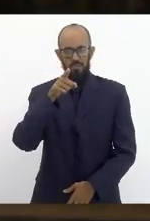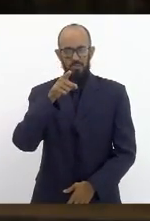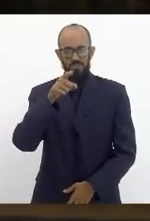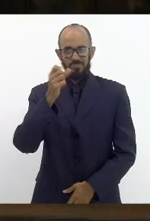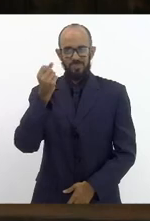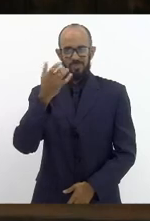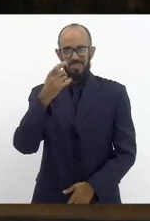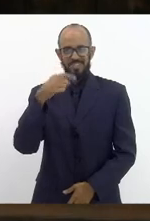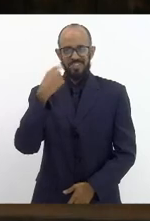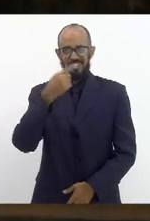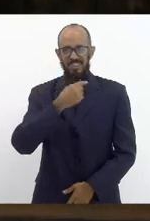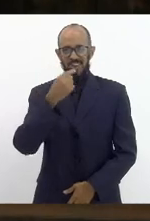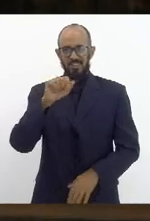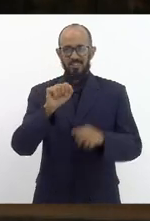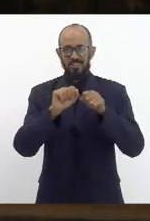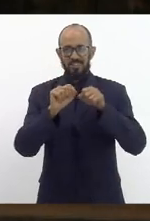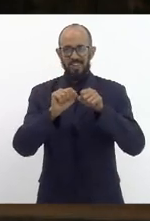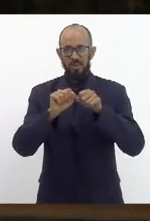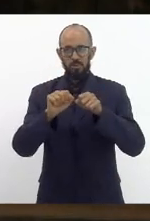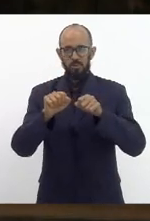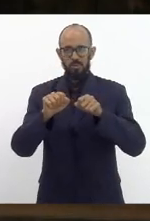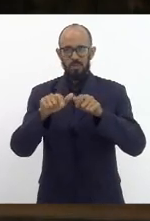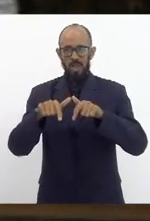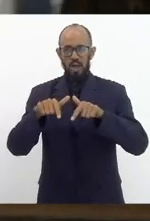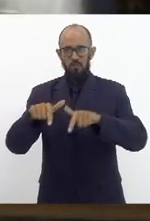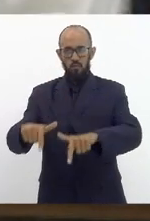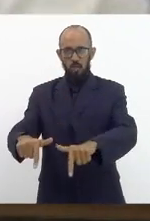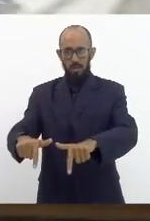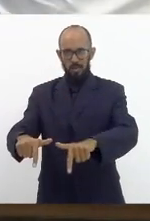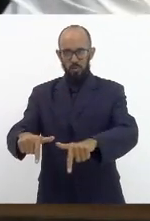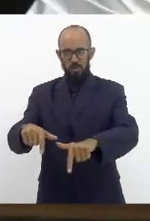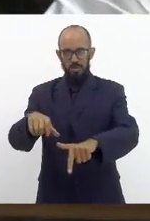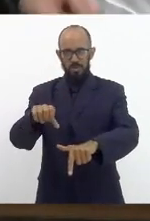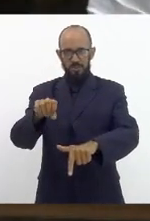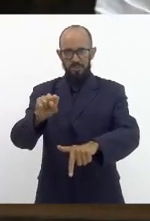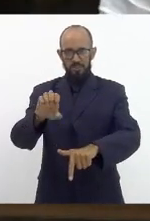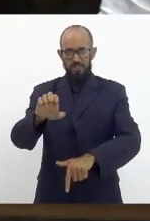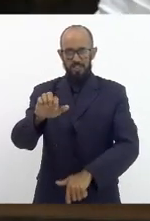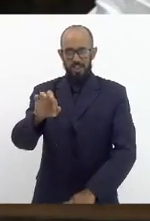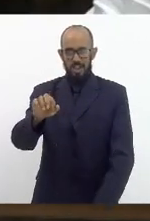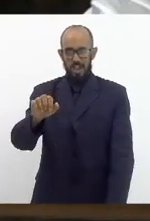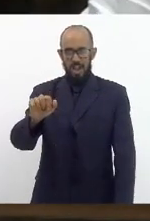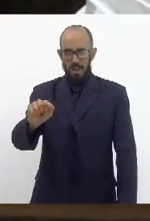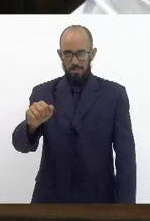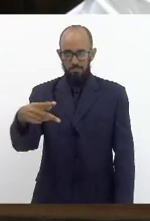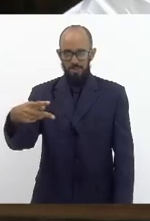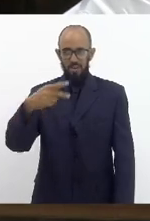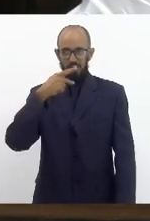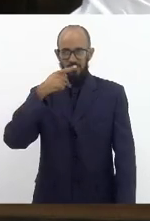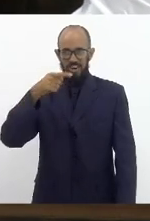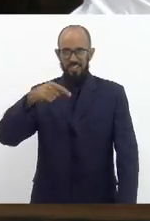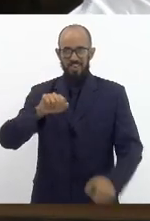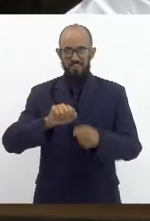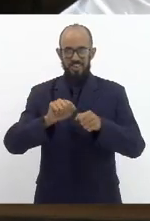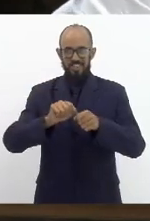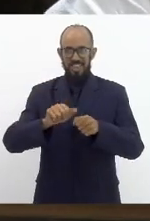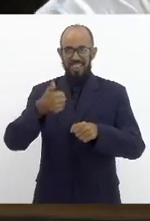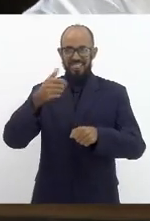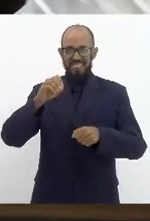Quando a gente fez a formatura da CEAP, eu falei que ia pagar 10 flexões e foram mais de